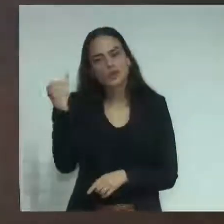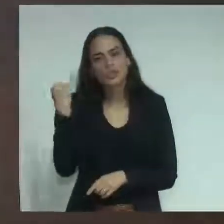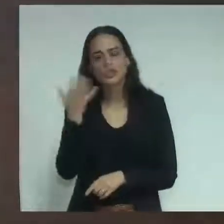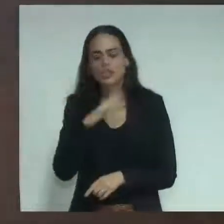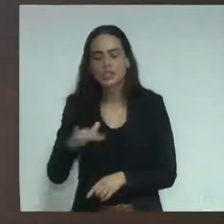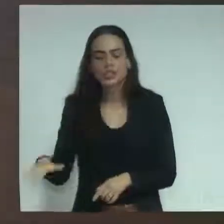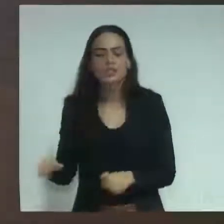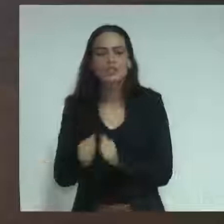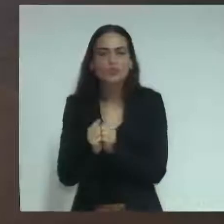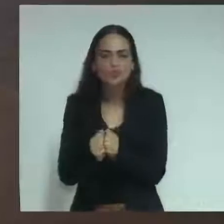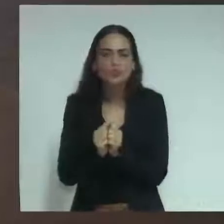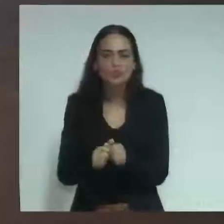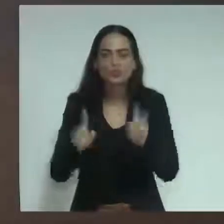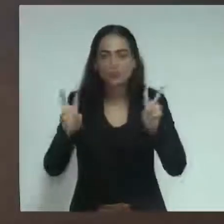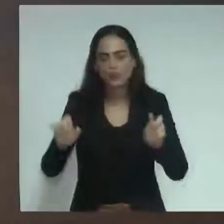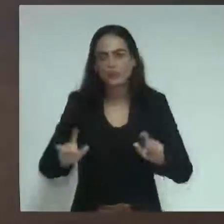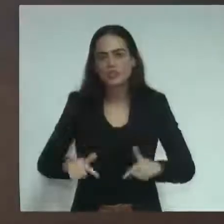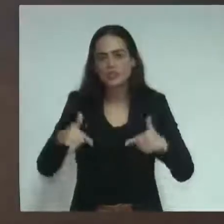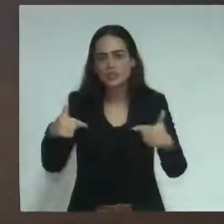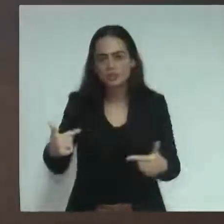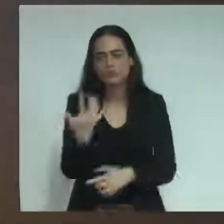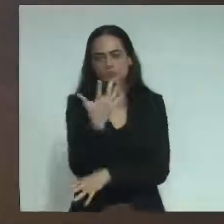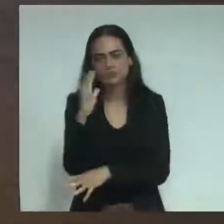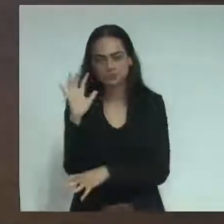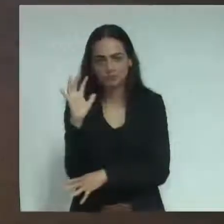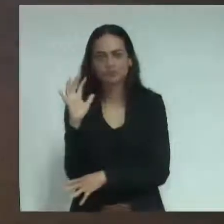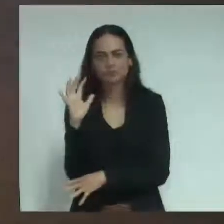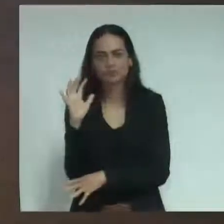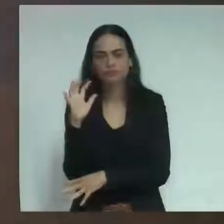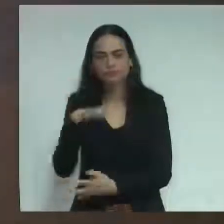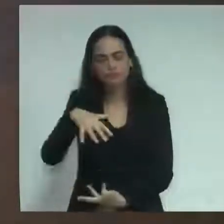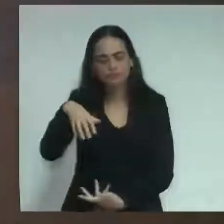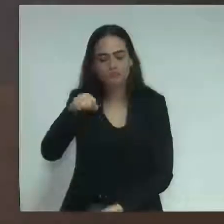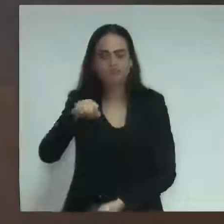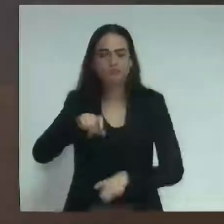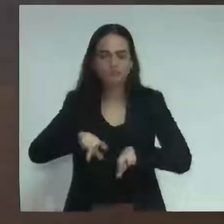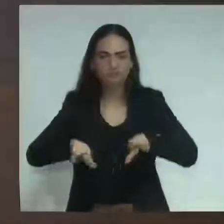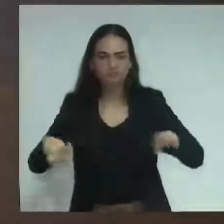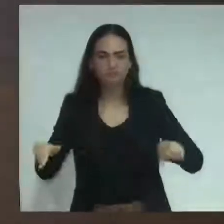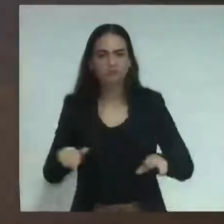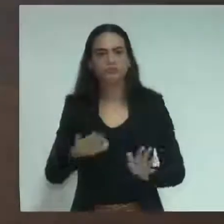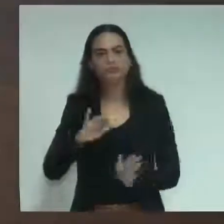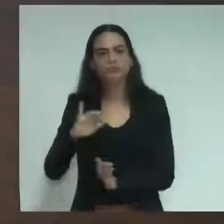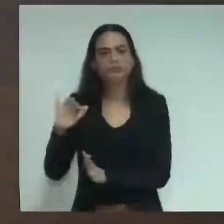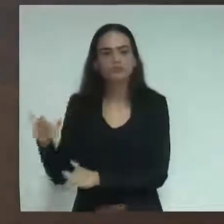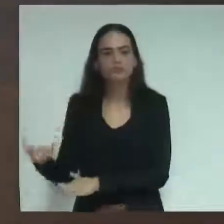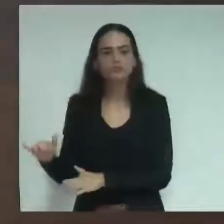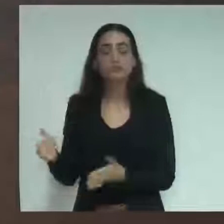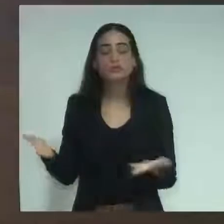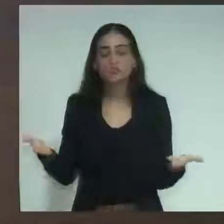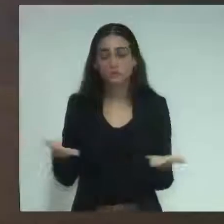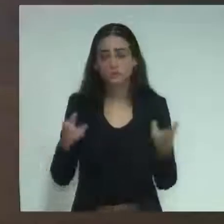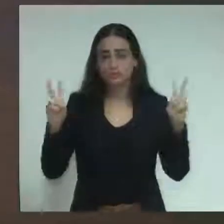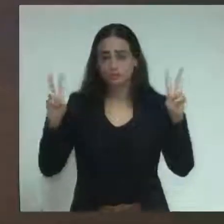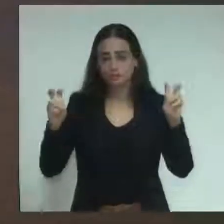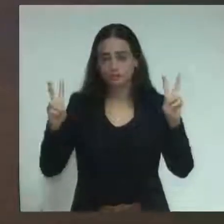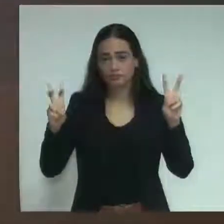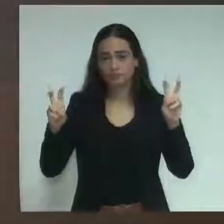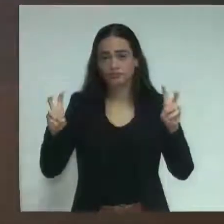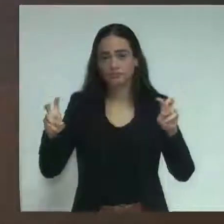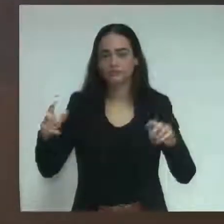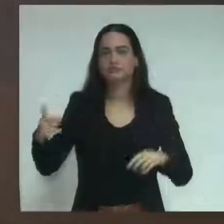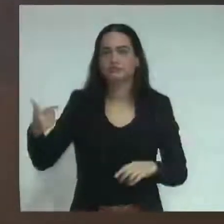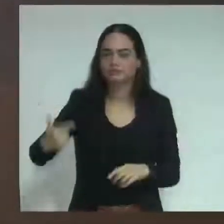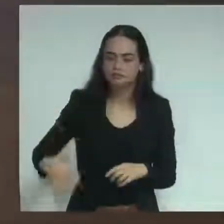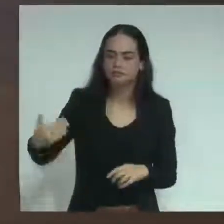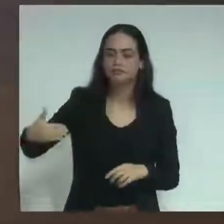Também eu quero destacar um pouquinho, eu tenho separado por assuntos, e um assunto que infelizmente ele é recorrente